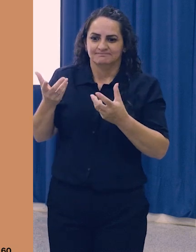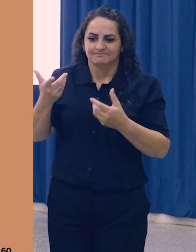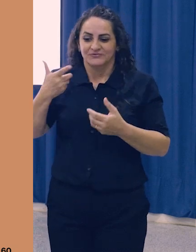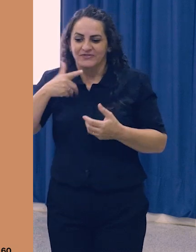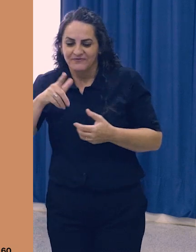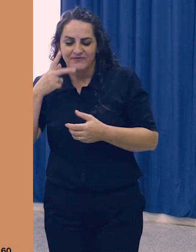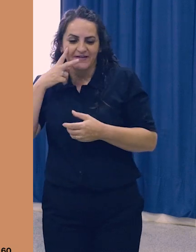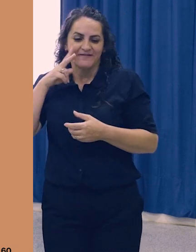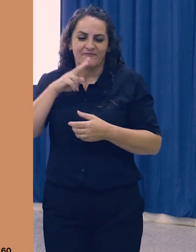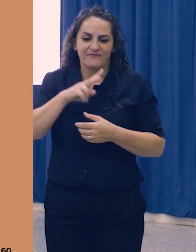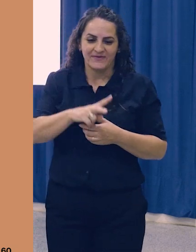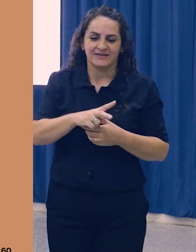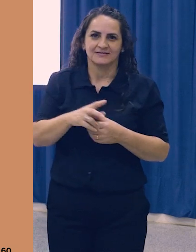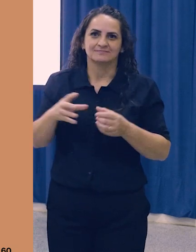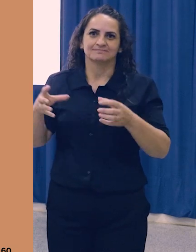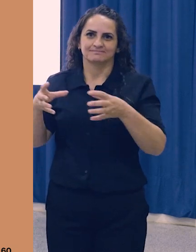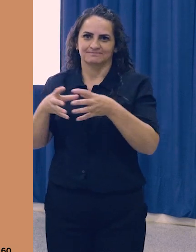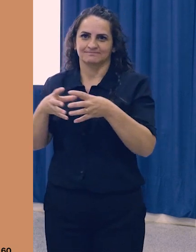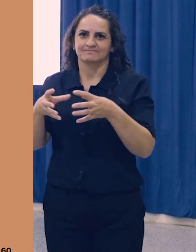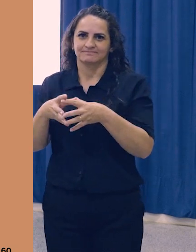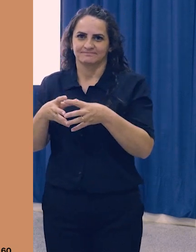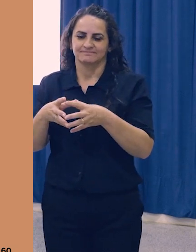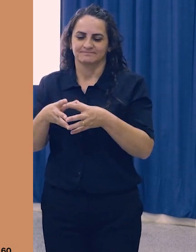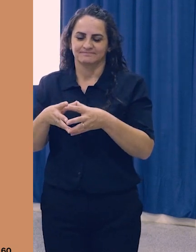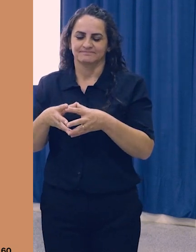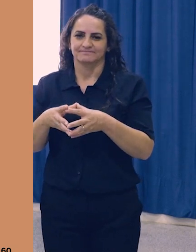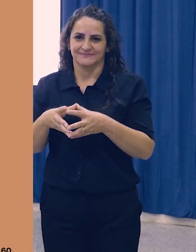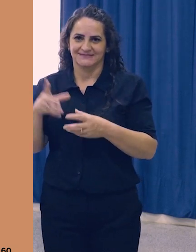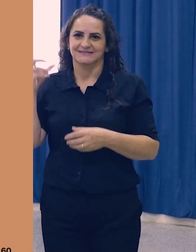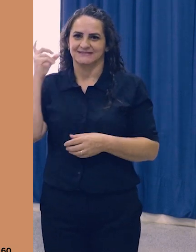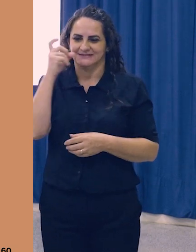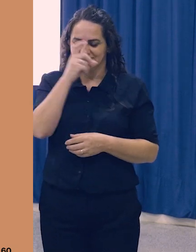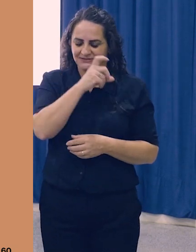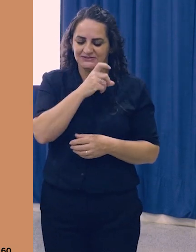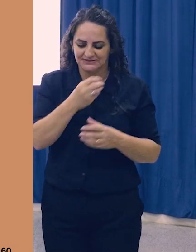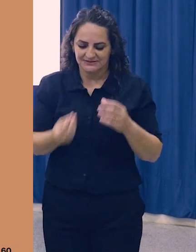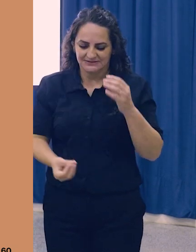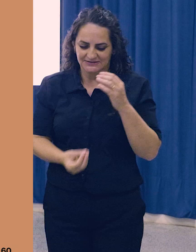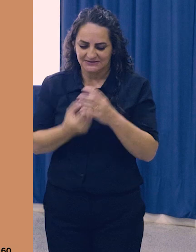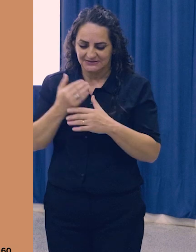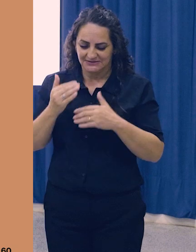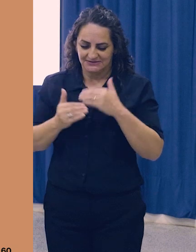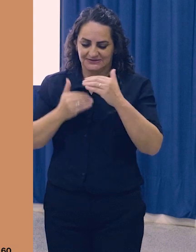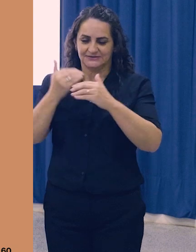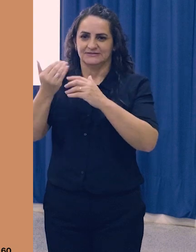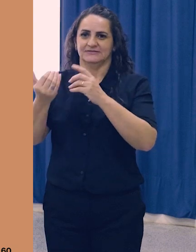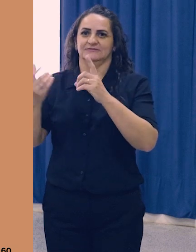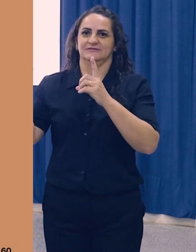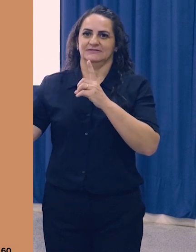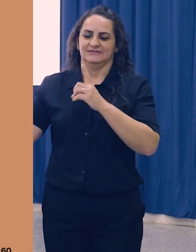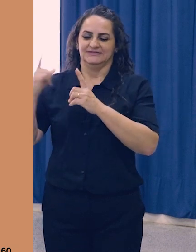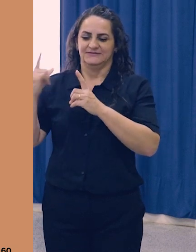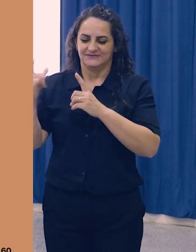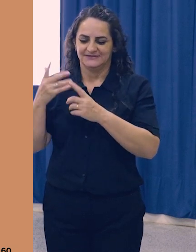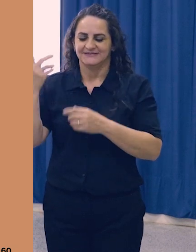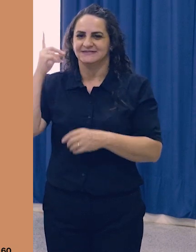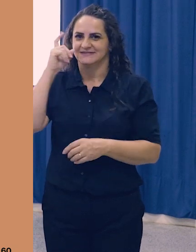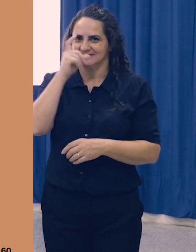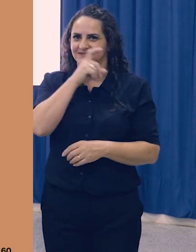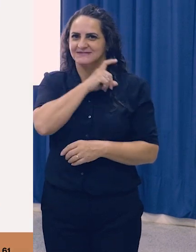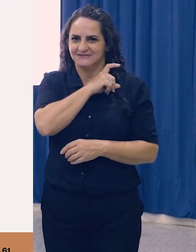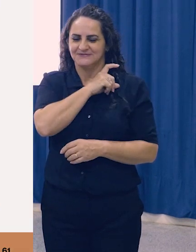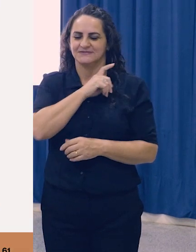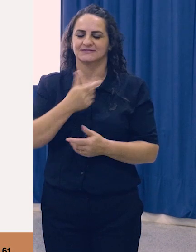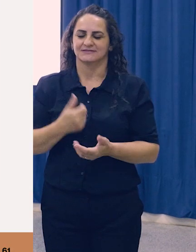novo, enfim, é a parte mais difícil, e criar ela, né, desenvolver essa fanbase é bem difícil